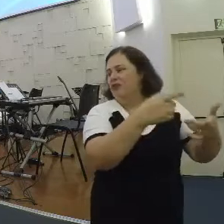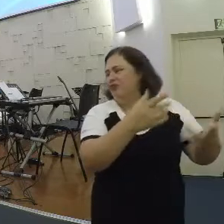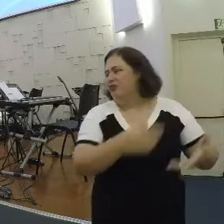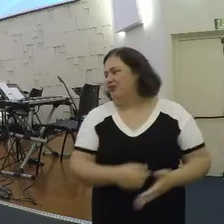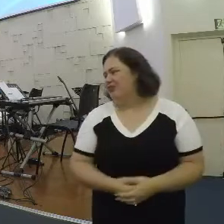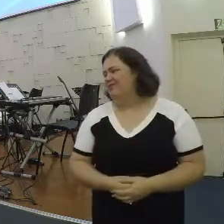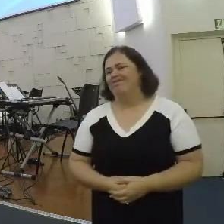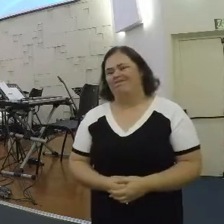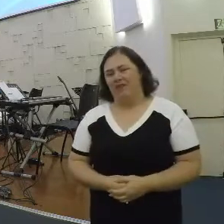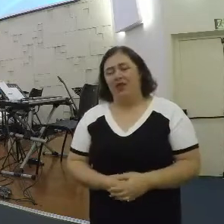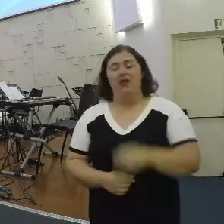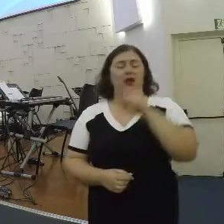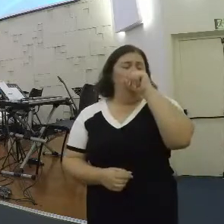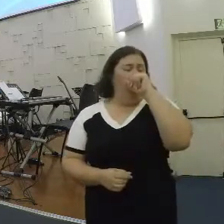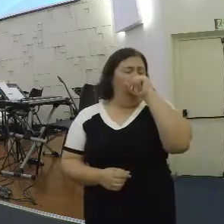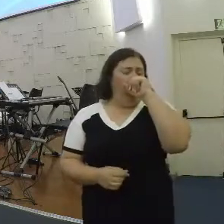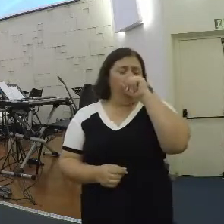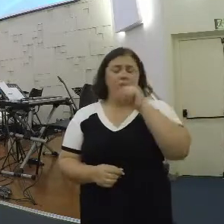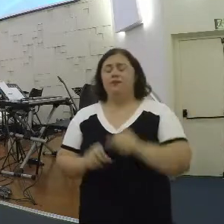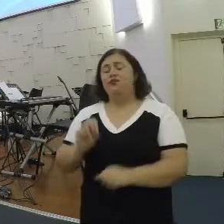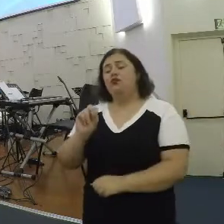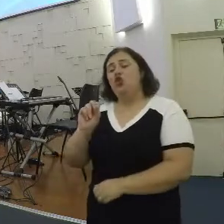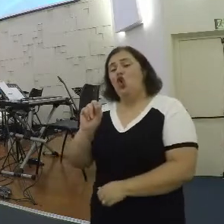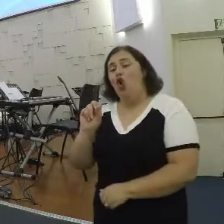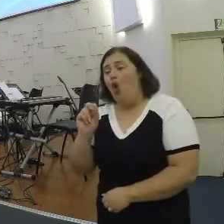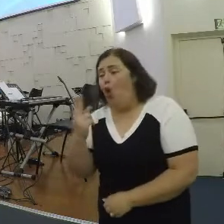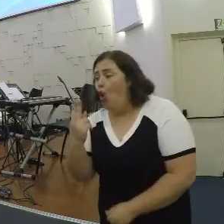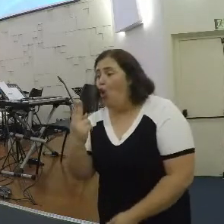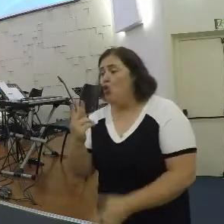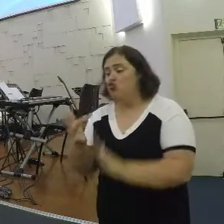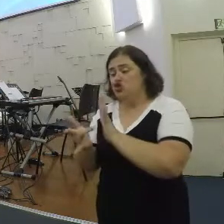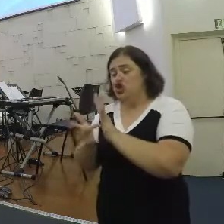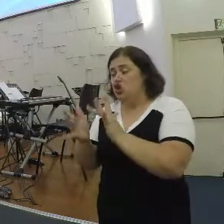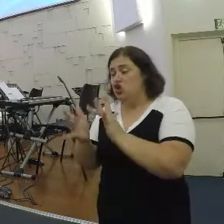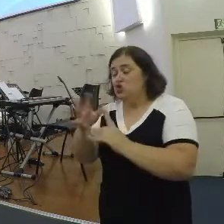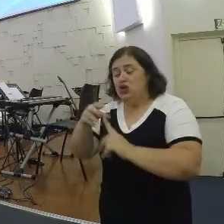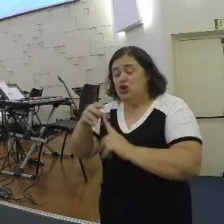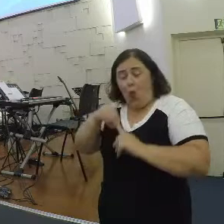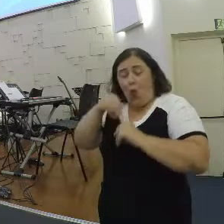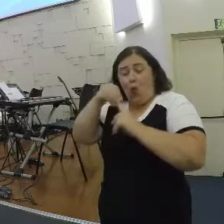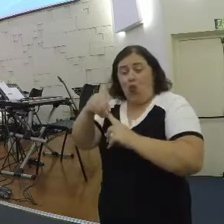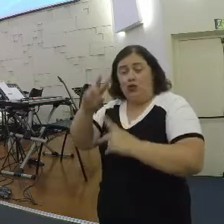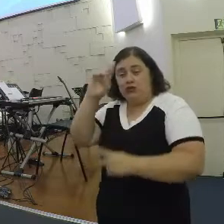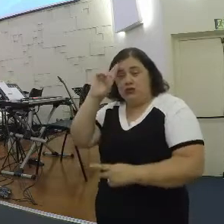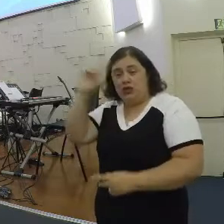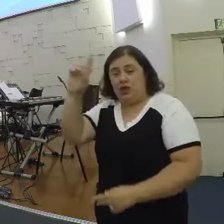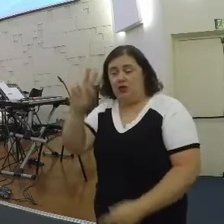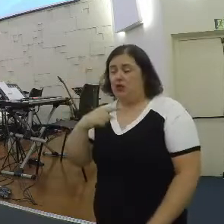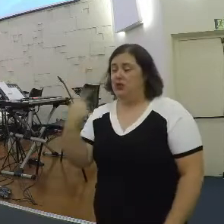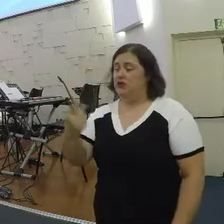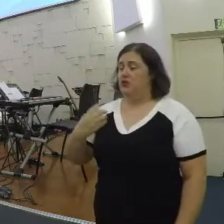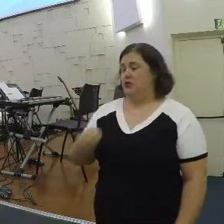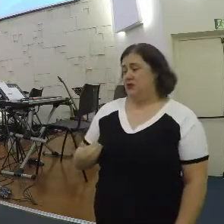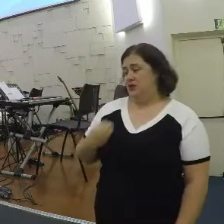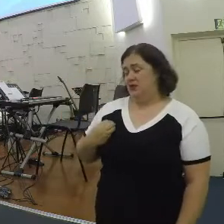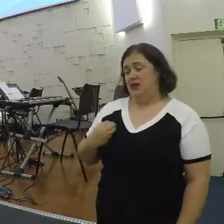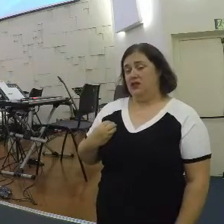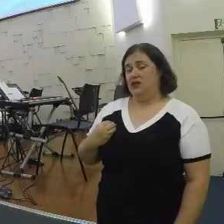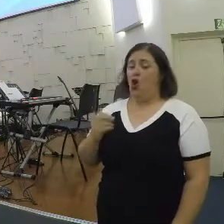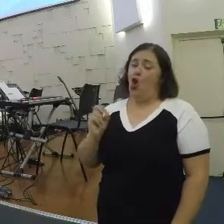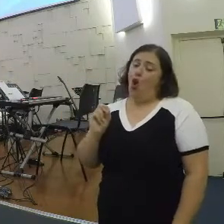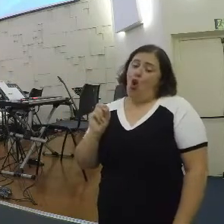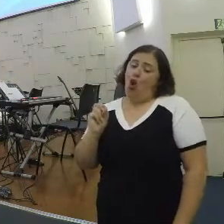tesouro está em seu coração, ou outros tesouros dessa vida substituirão Cristo. Acontece que não é possível que Cristo seja o